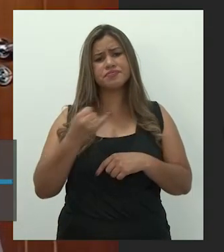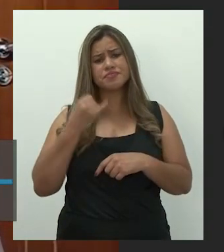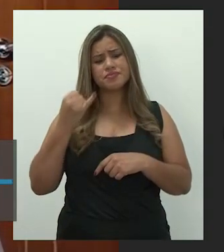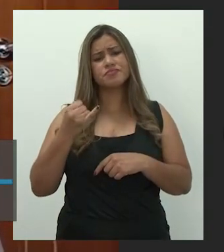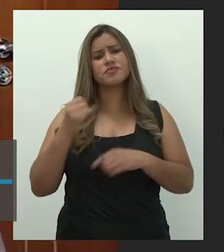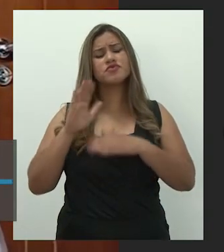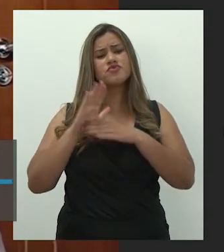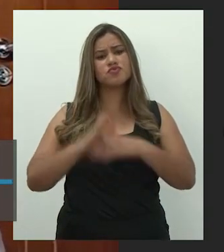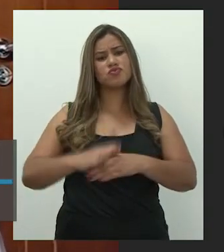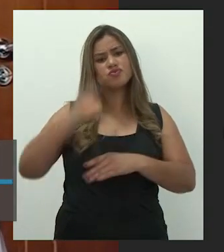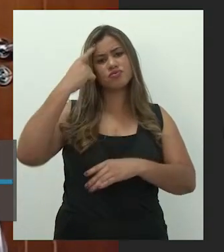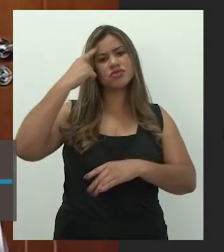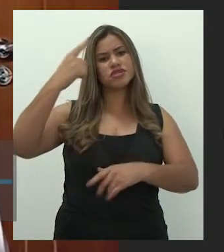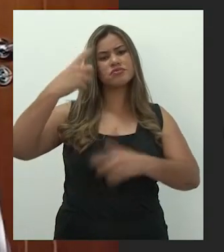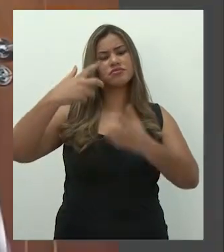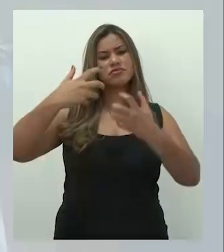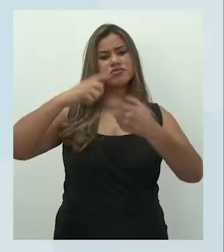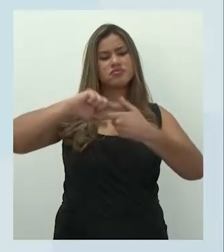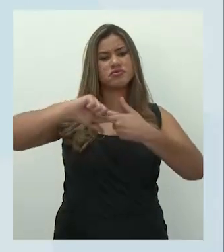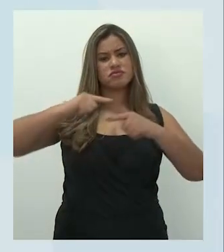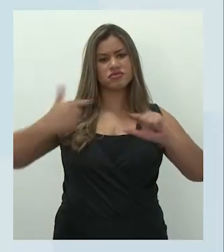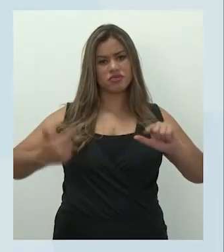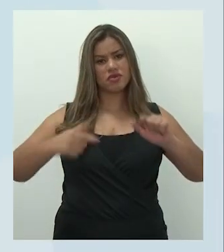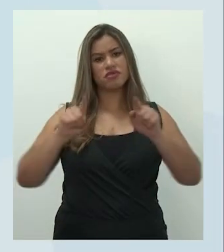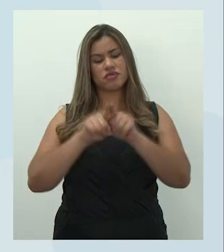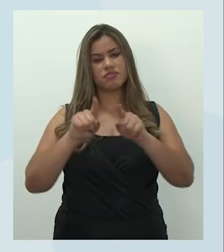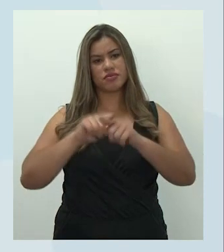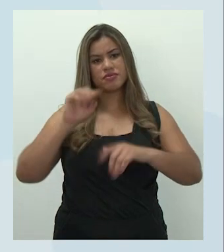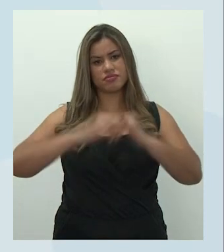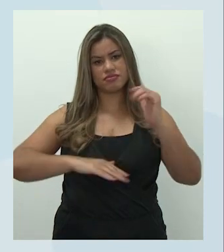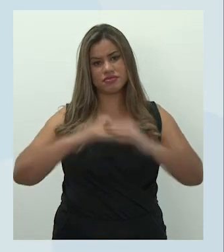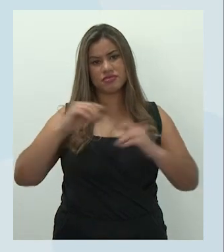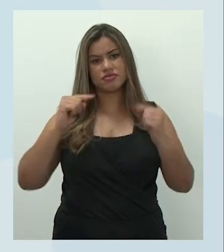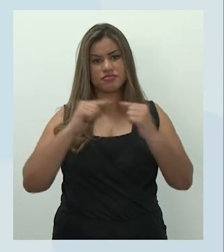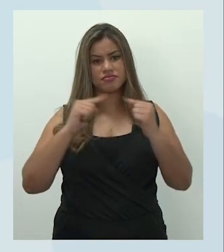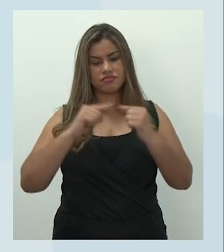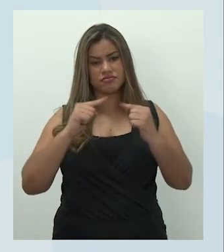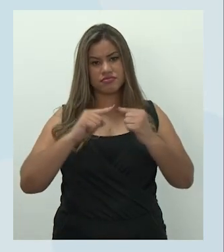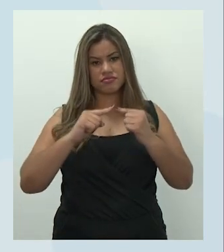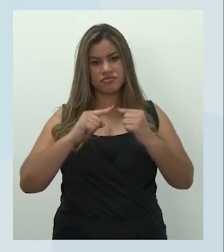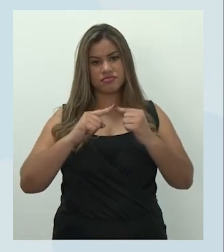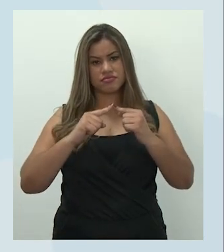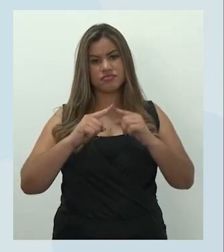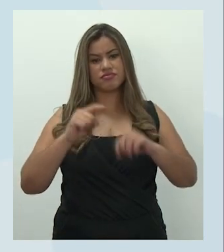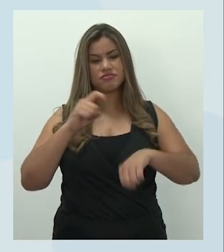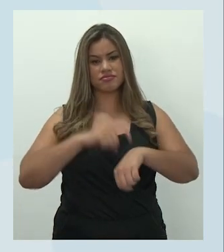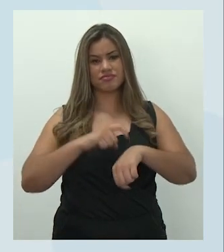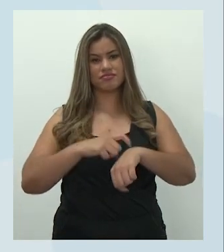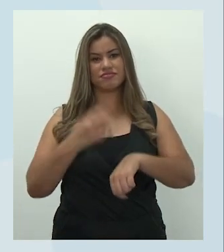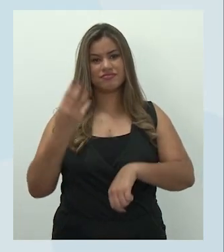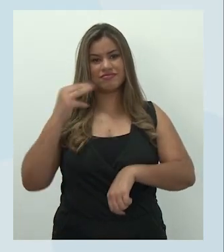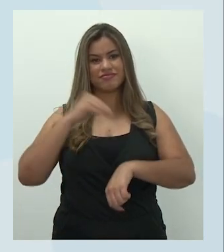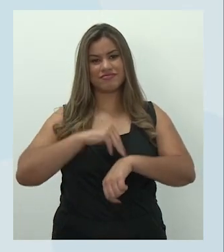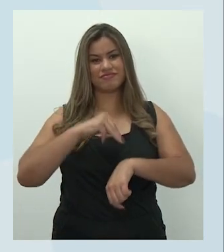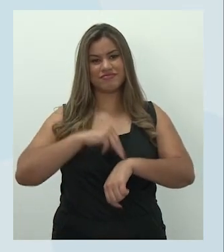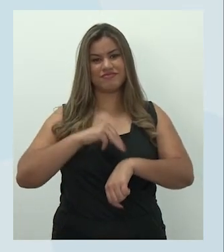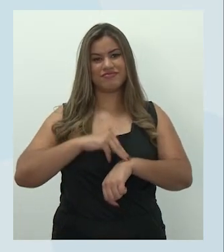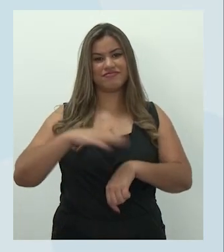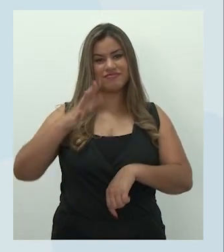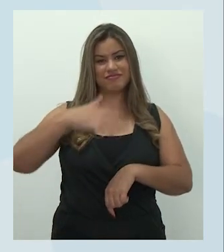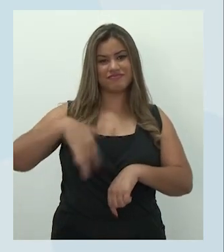pensamento algébrico e da habilidade citada? Então, Vou deixar 4 minutos aí para